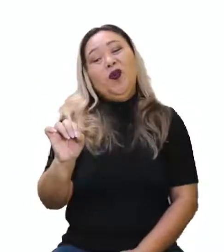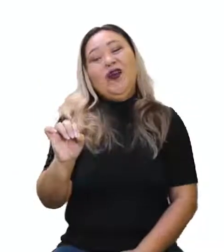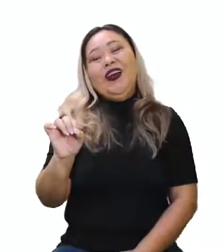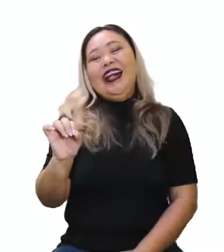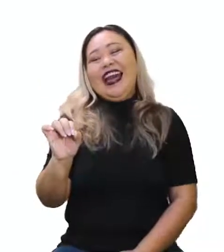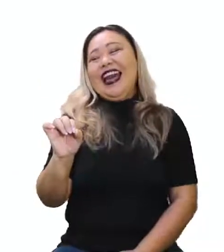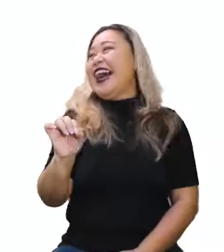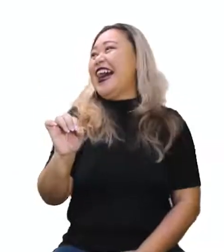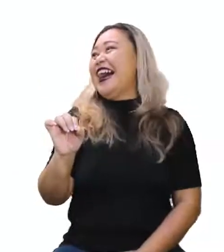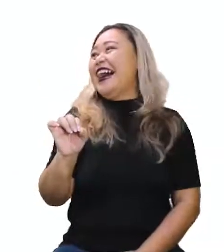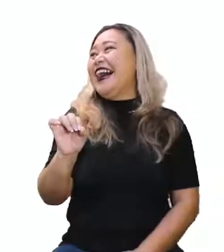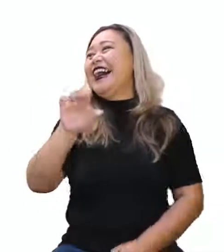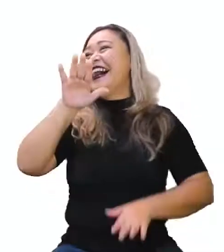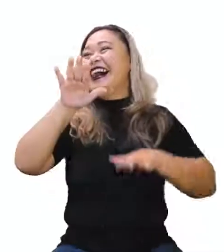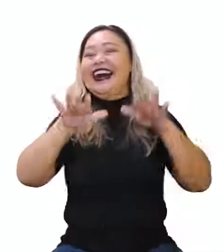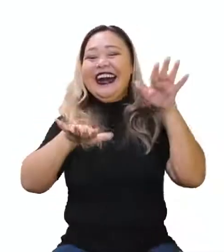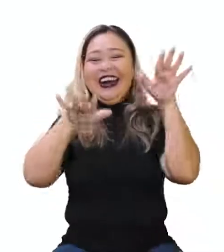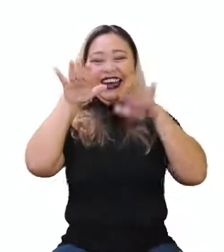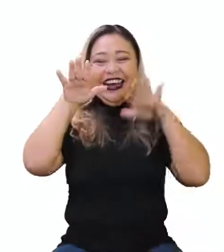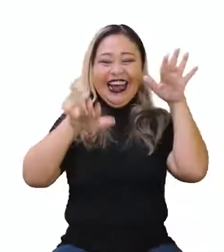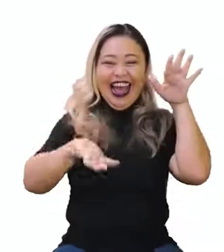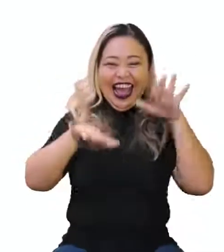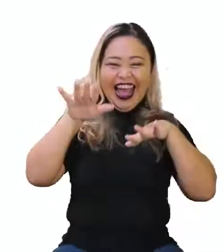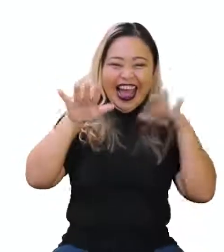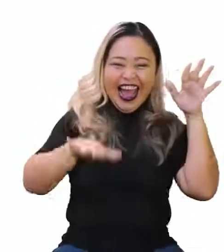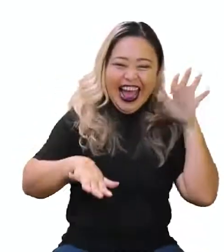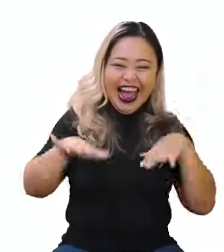Né? Determinados animais